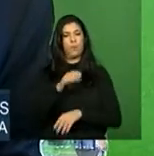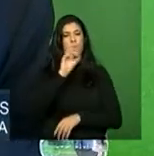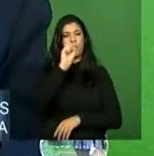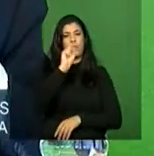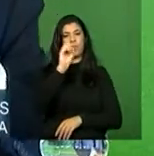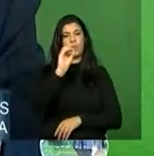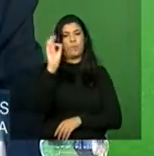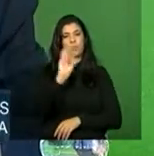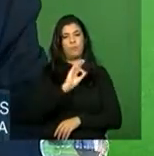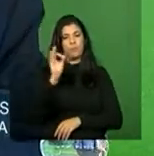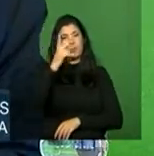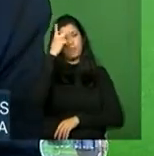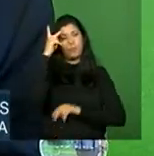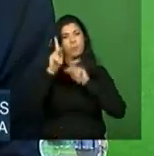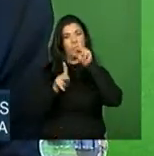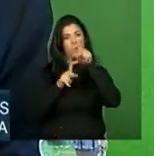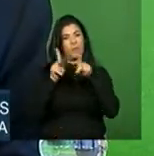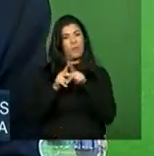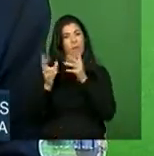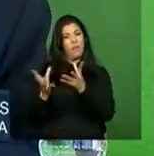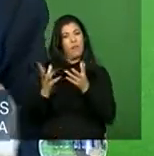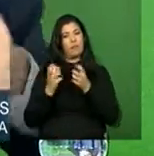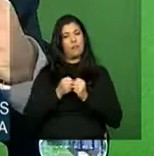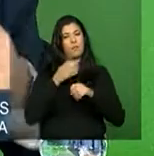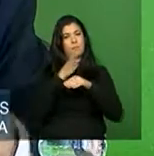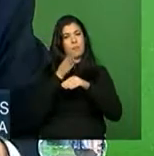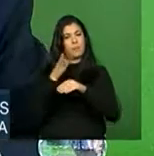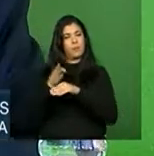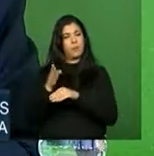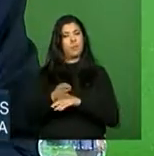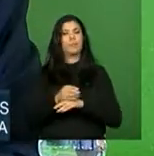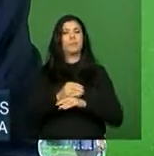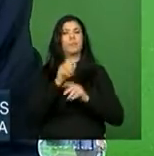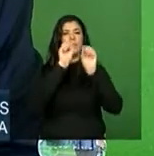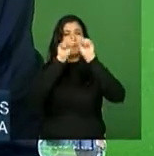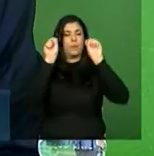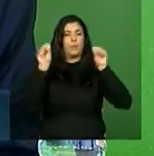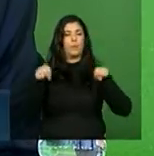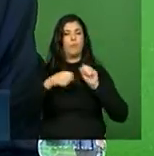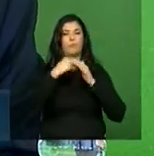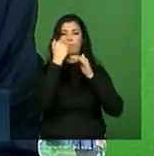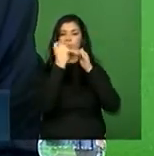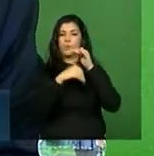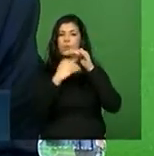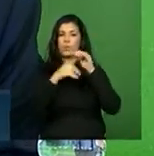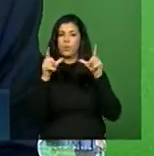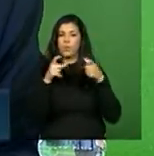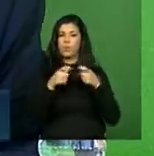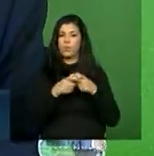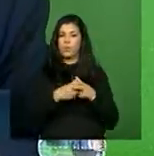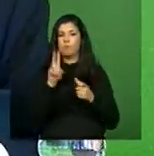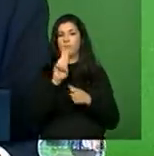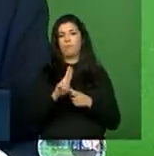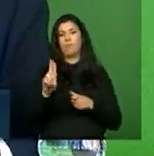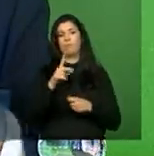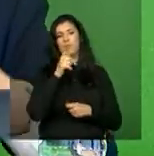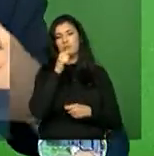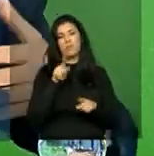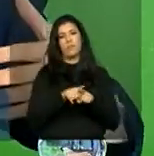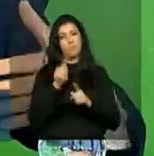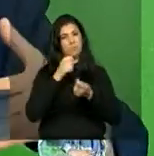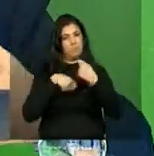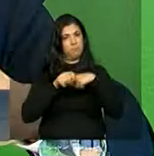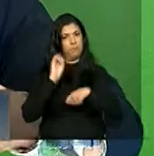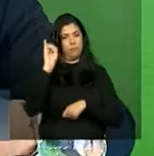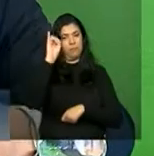da população aderiu para nós tivermos também uma economia importante Oi e